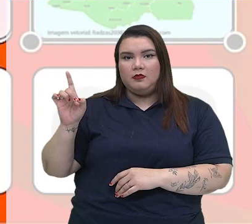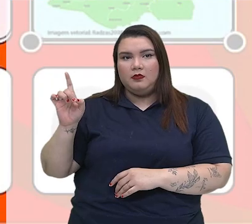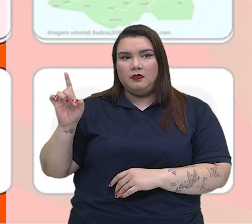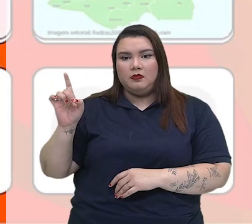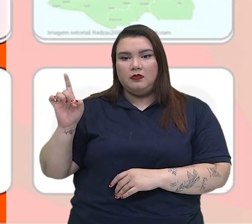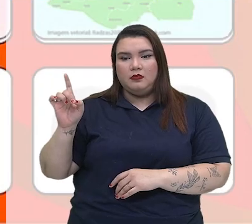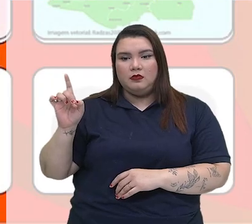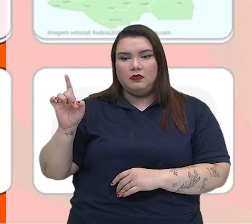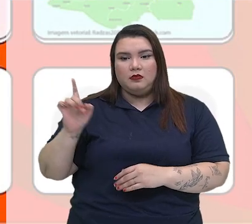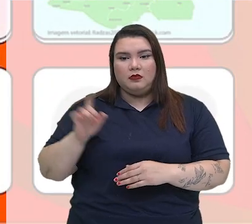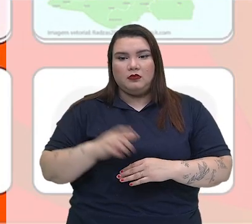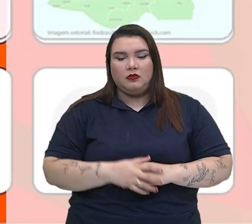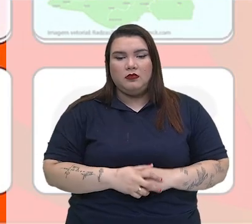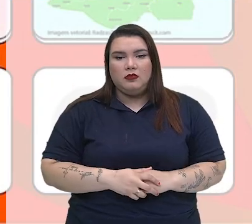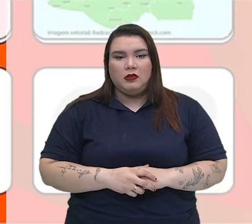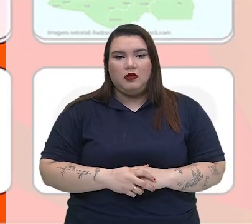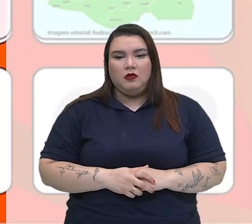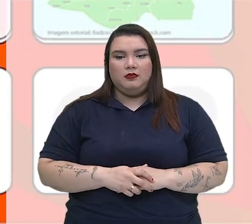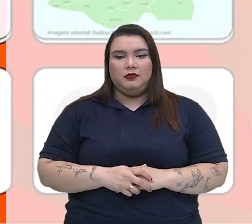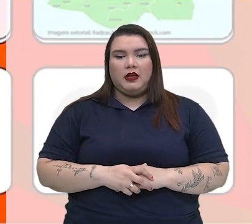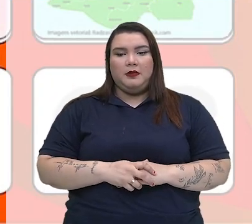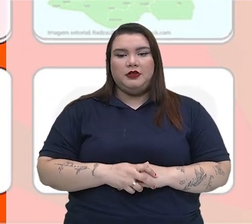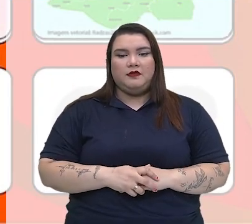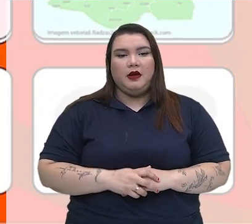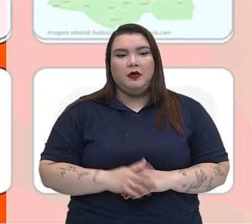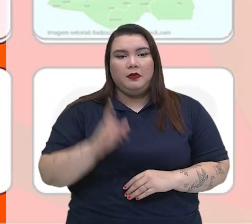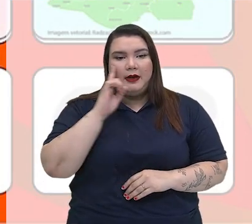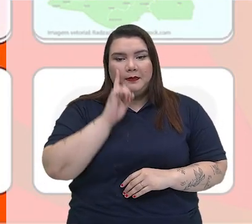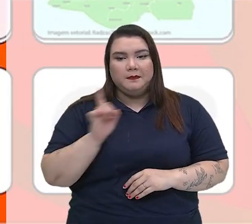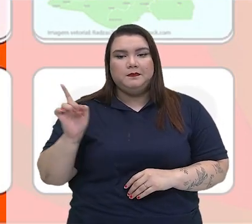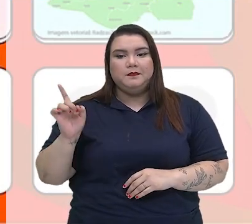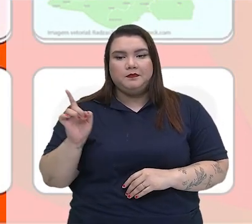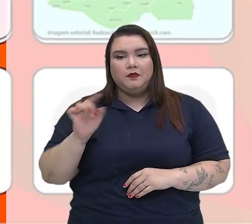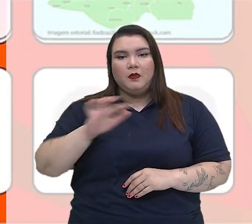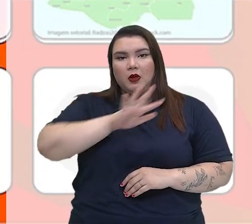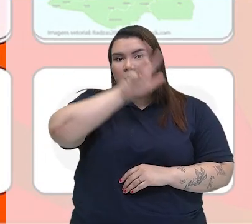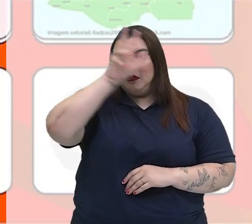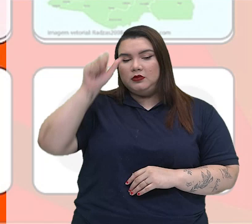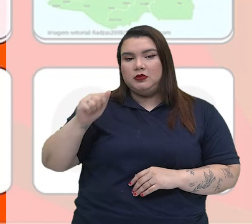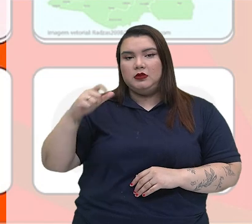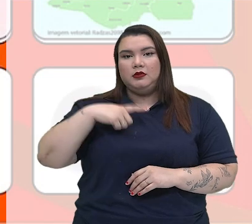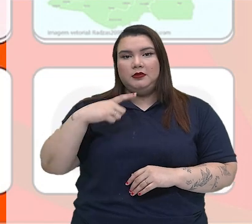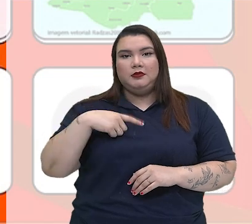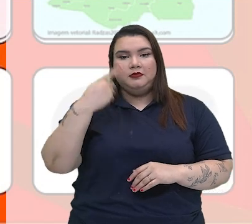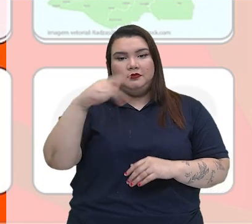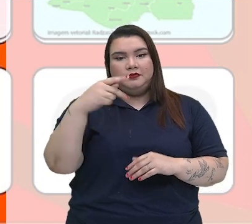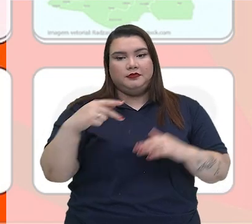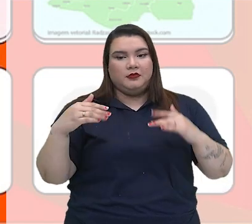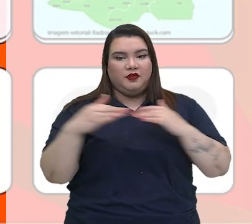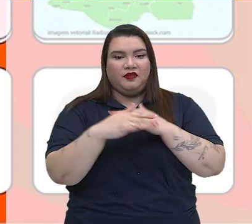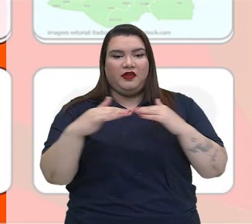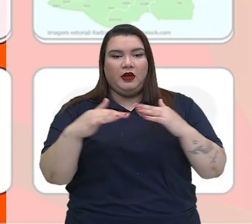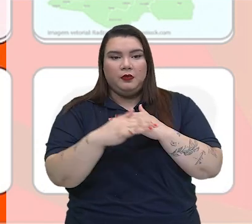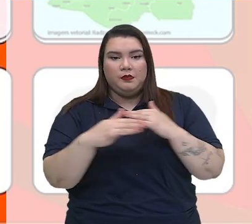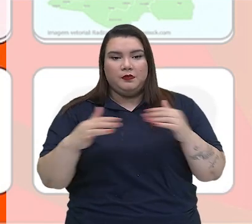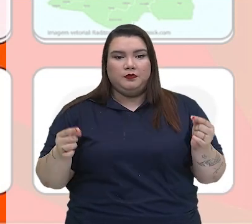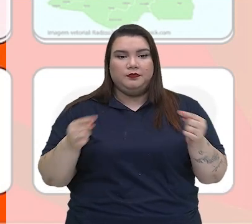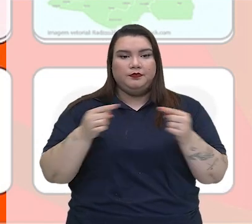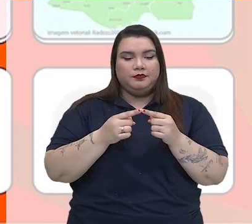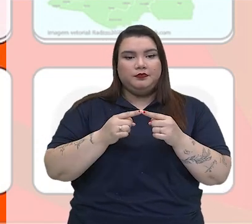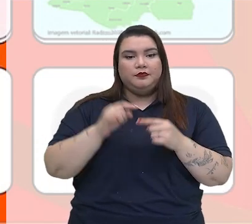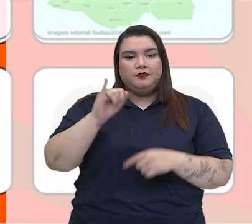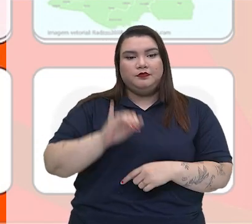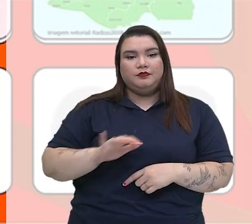no próximo retângulo. No Amazonas está a sua cidade, que tem vários bairros.